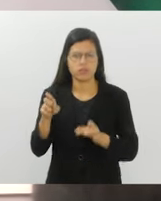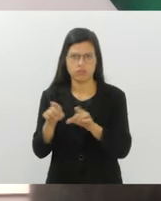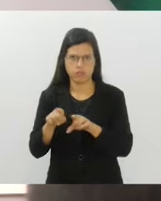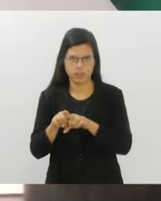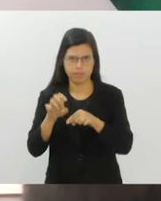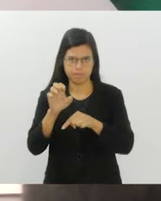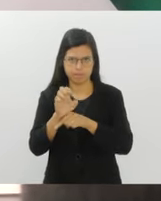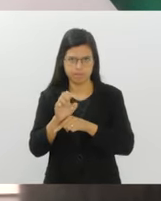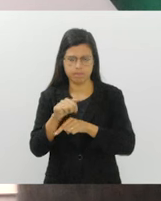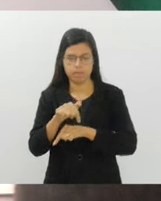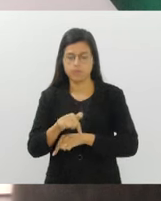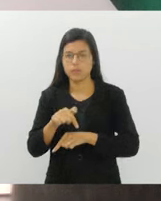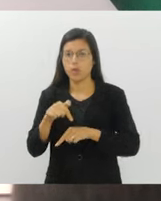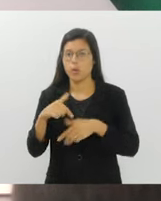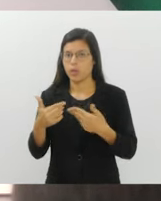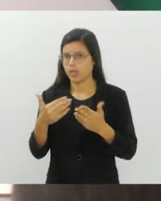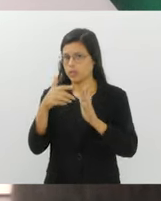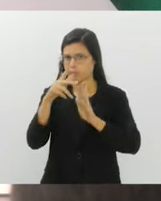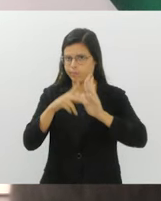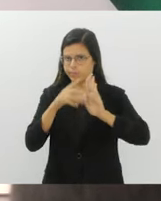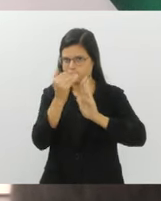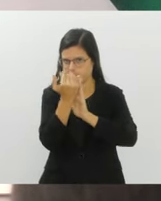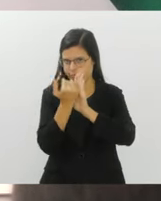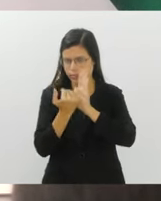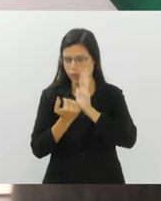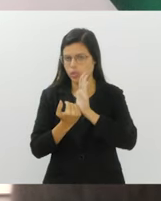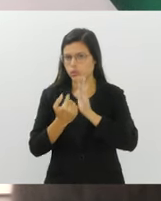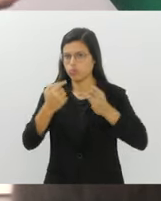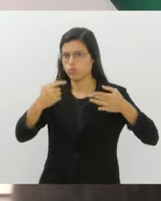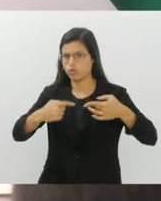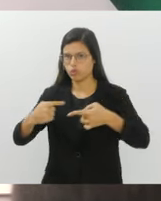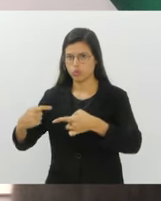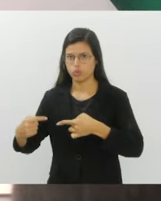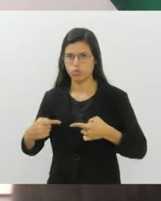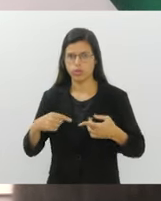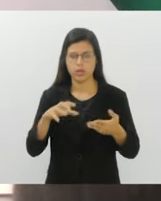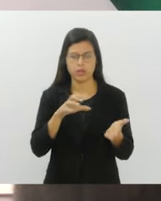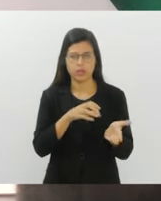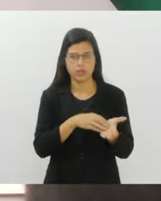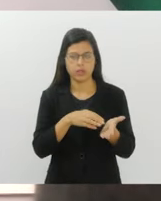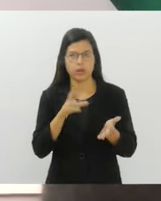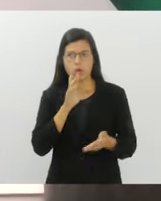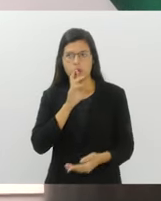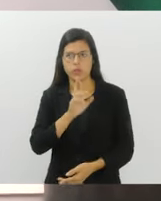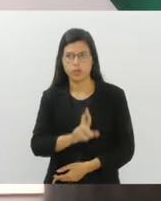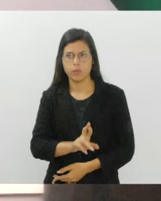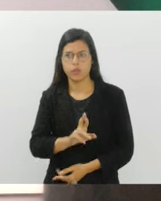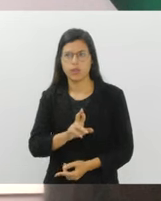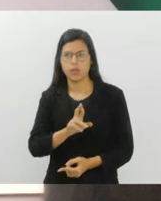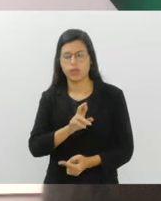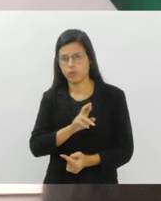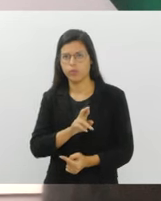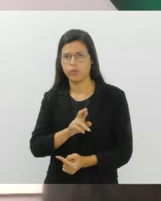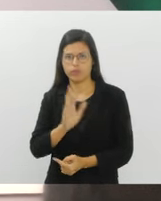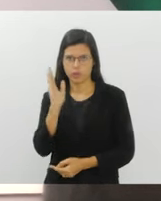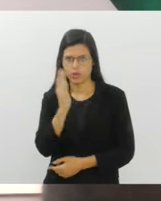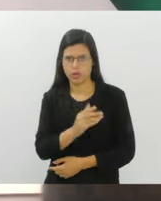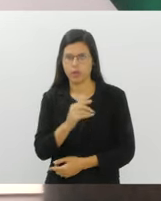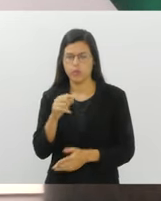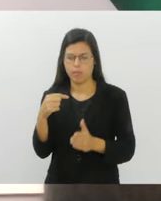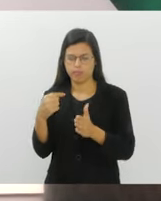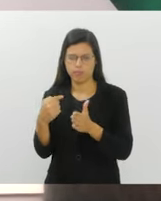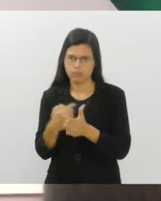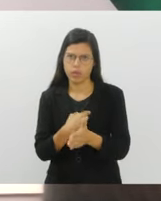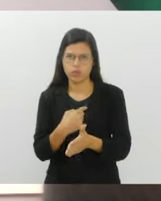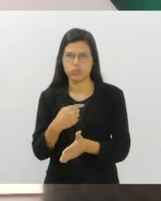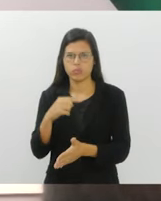Então, nesse plano de contingência, discute-se a Central, respondendo agora objetivamente à pergunta do deputado Luiz Paulo,